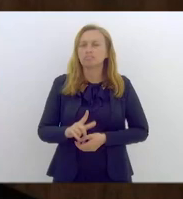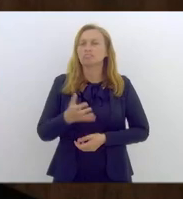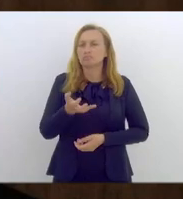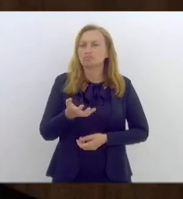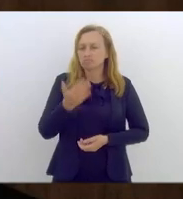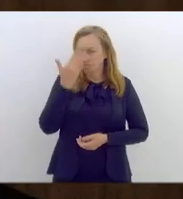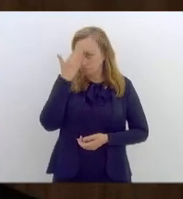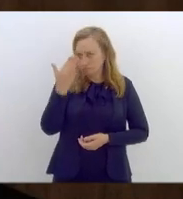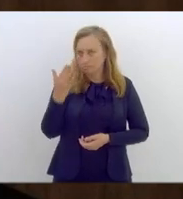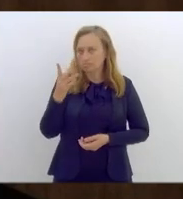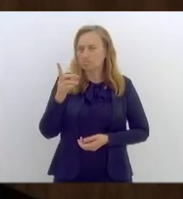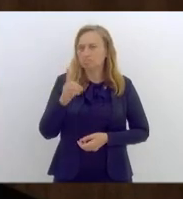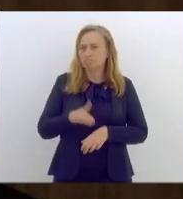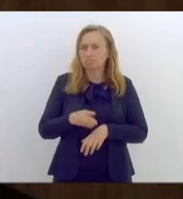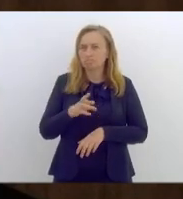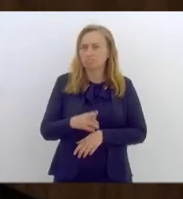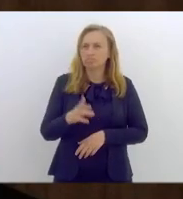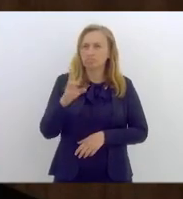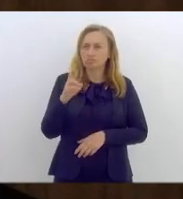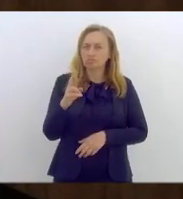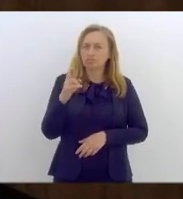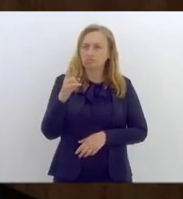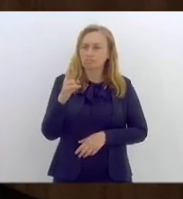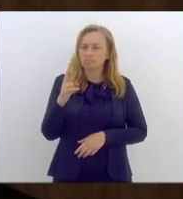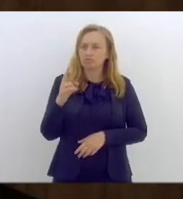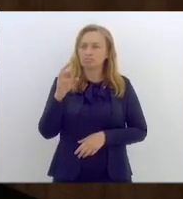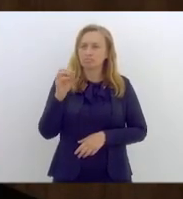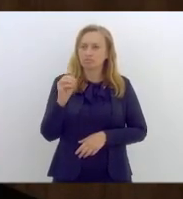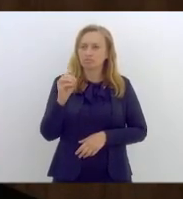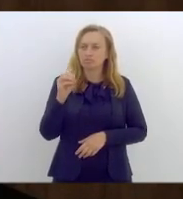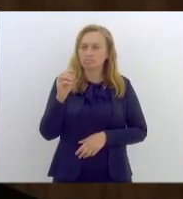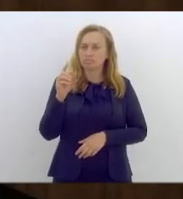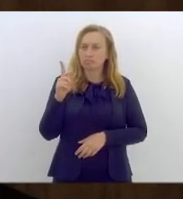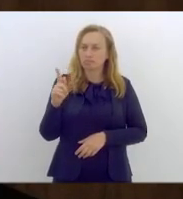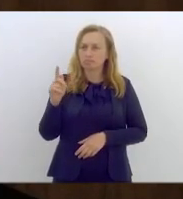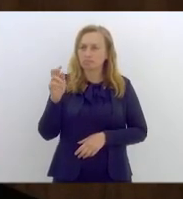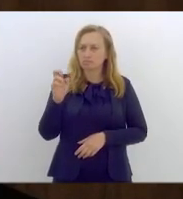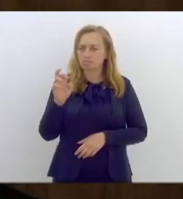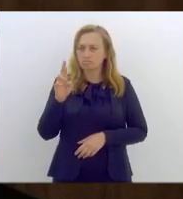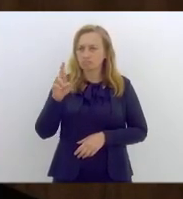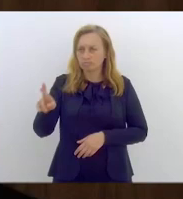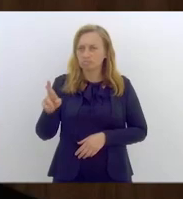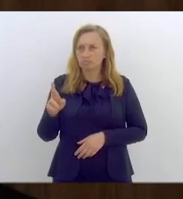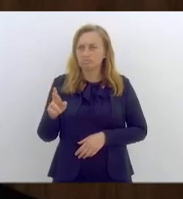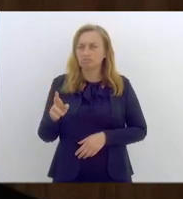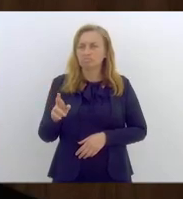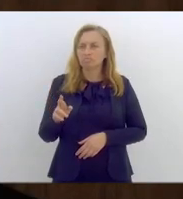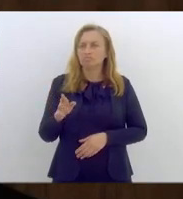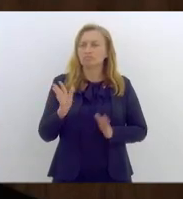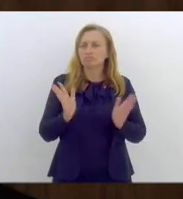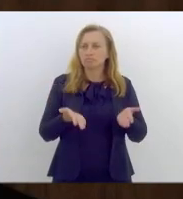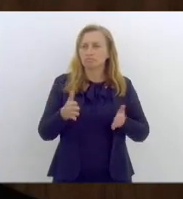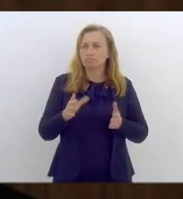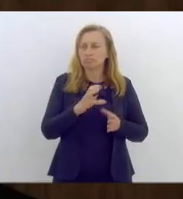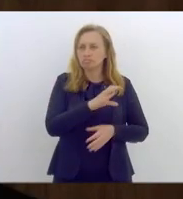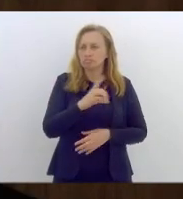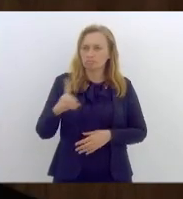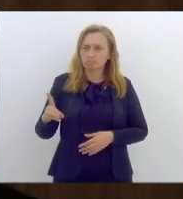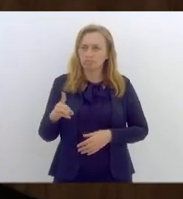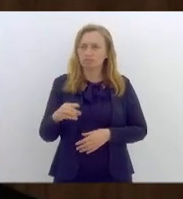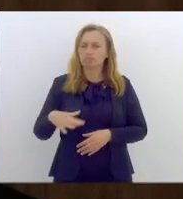Roger lancelotti que é hoje é o coordenador das áreas